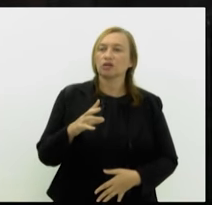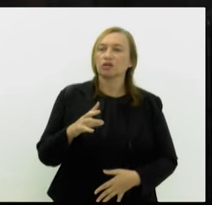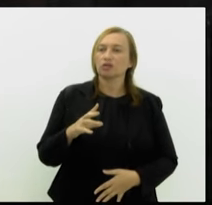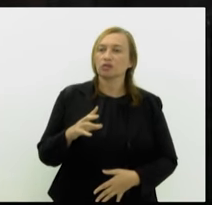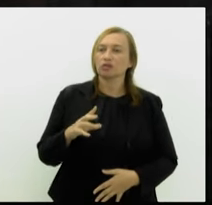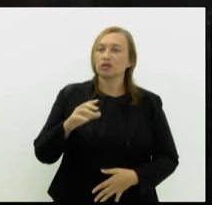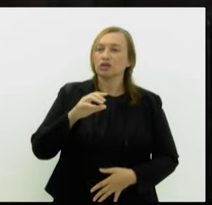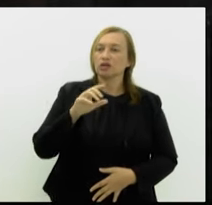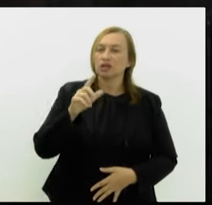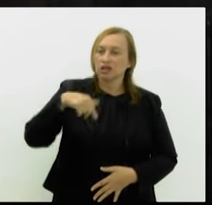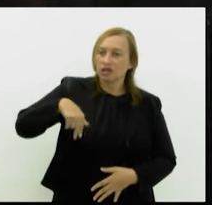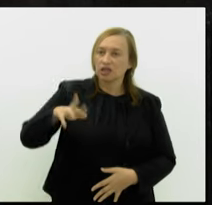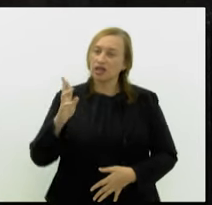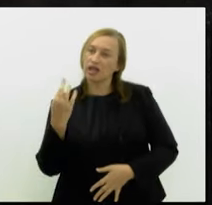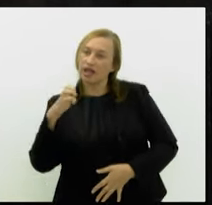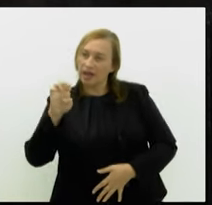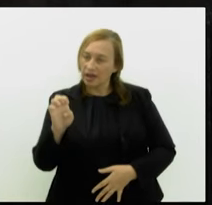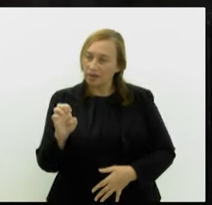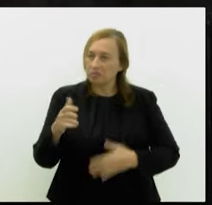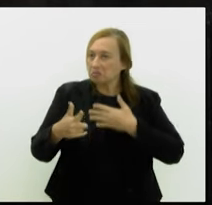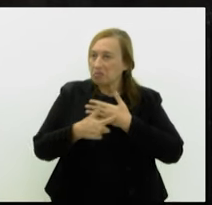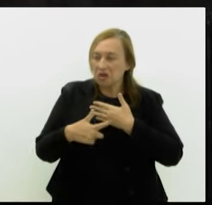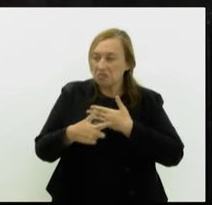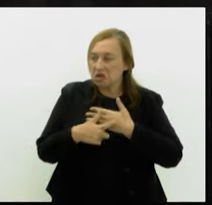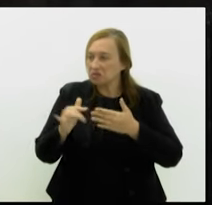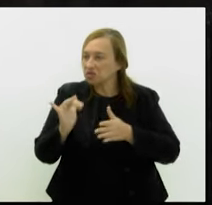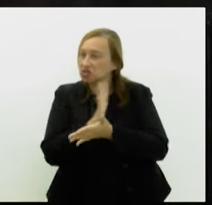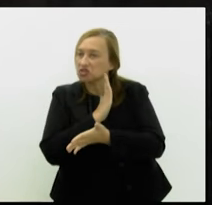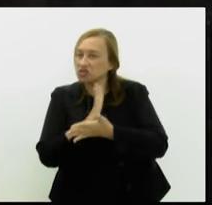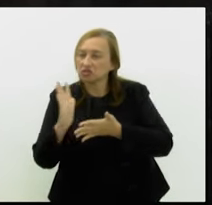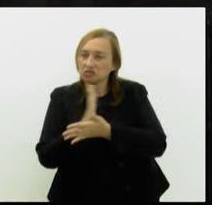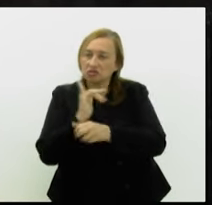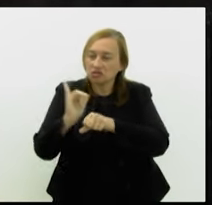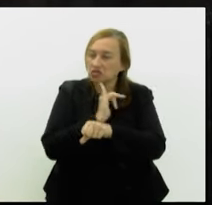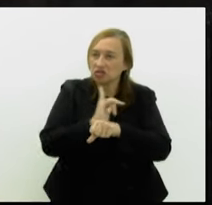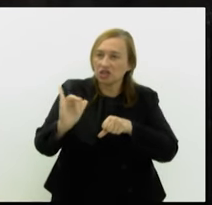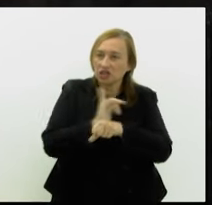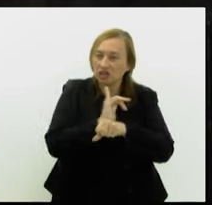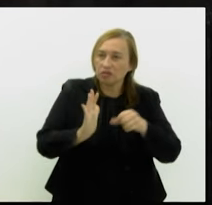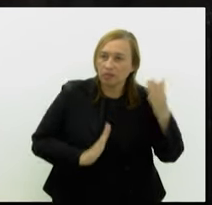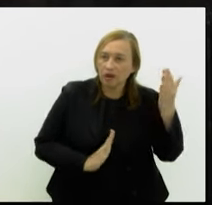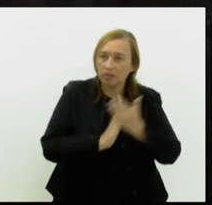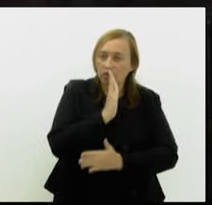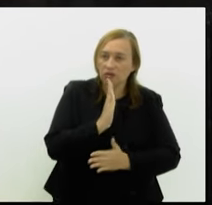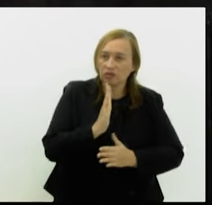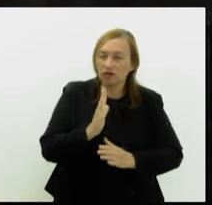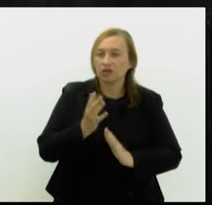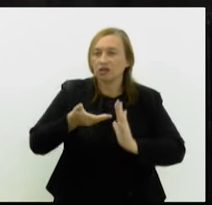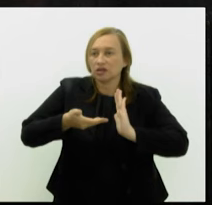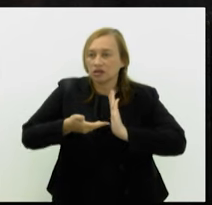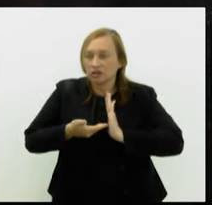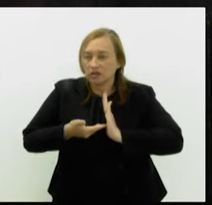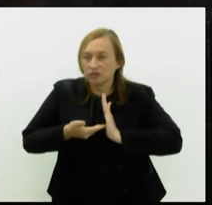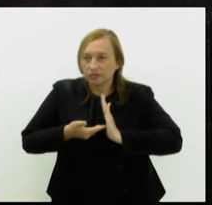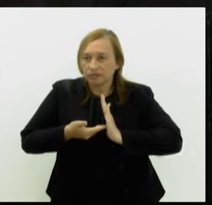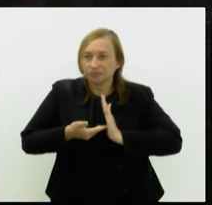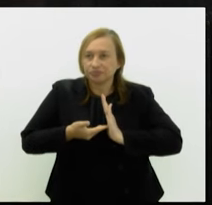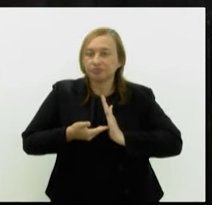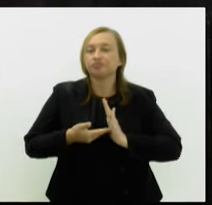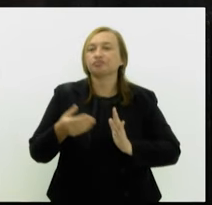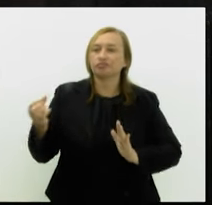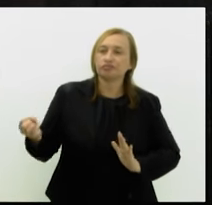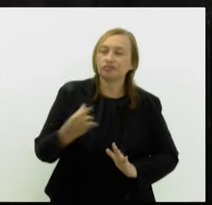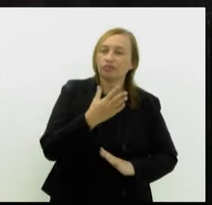federal Guilherme Boulos, que teve um papel estratégico para aprovar o Minha Casa Minha Vida na Câmara Federal, essa nova roupagem do